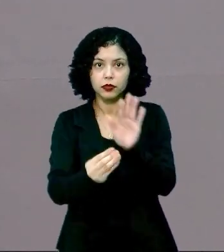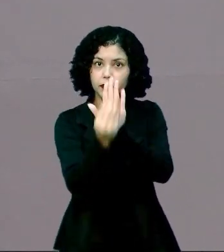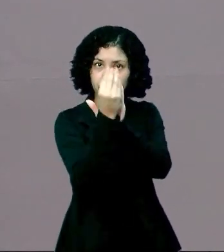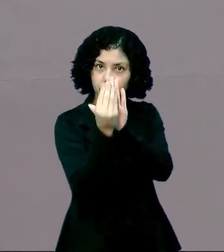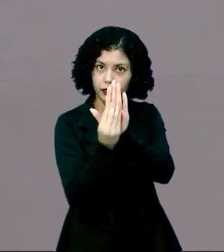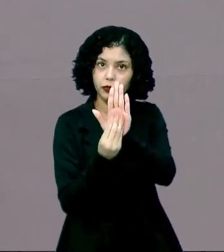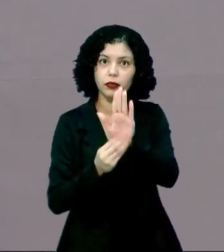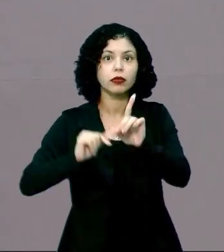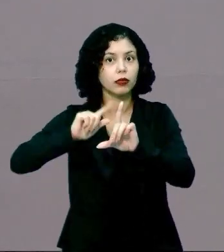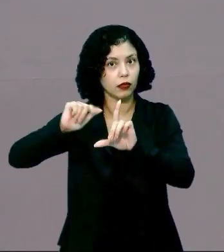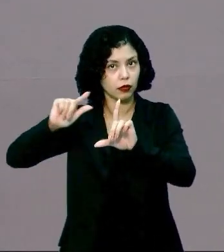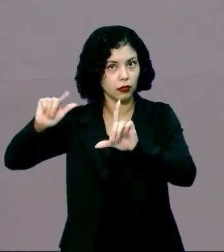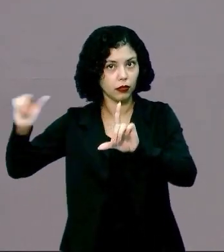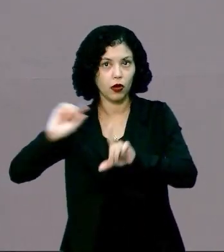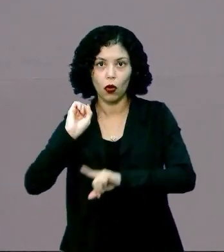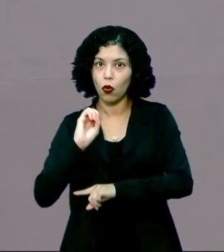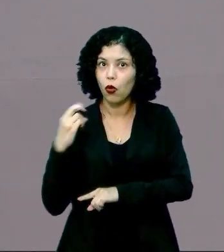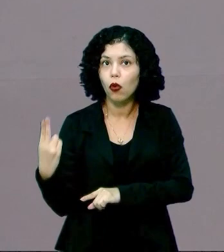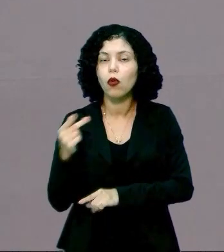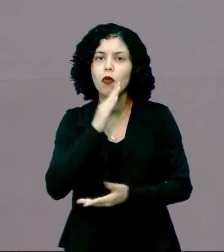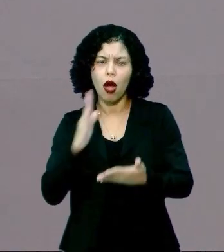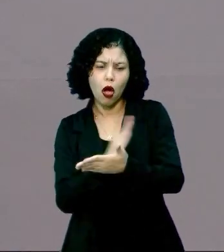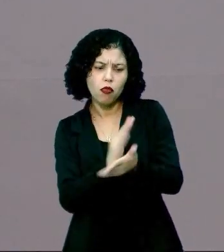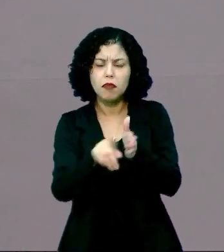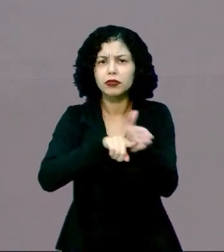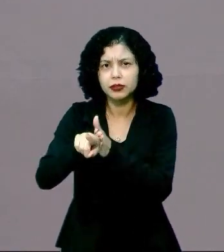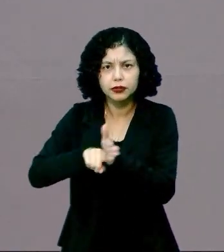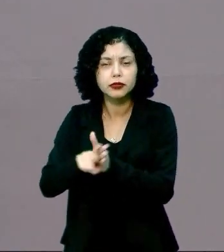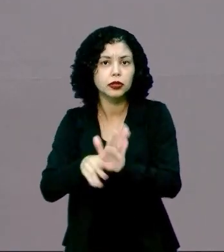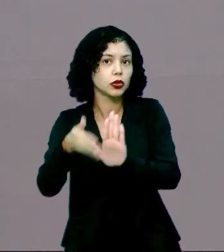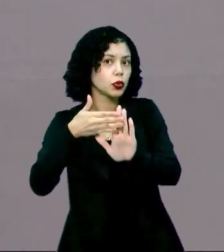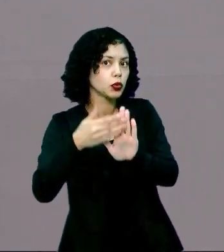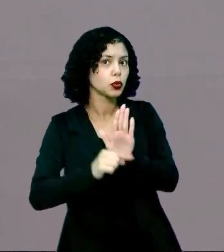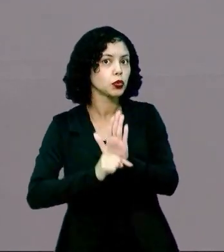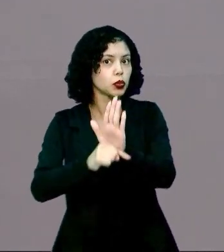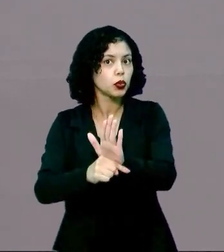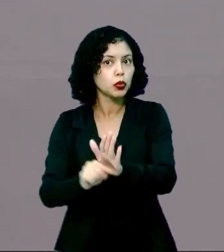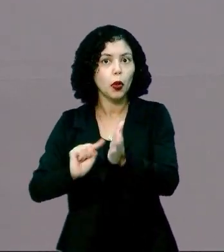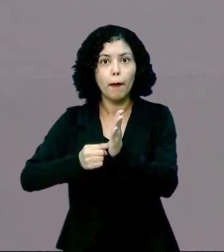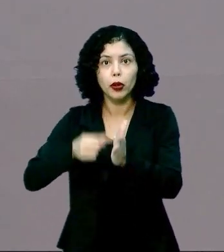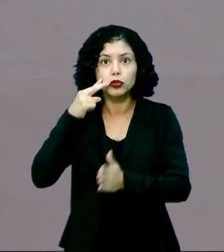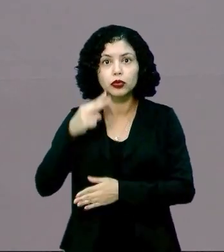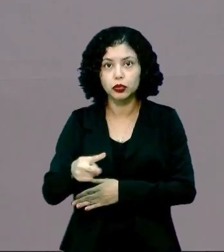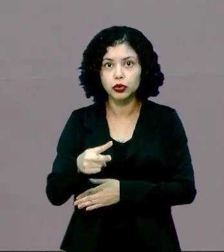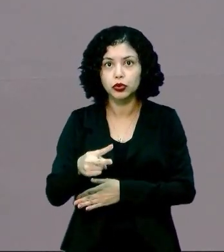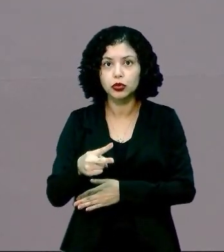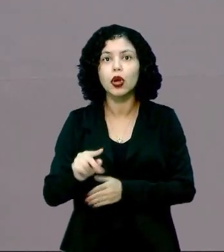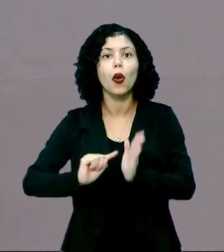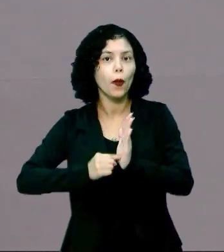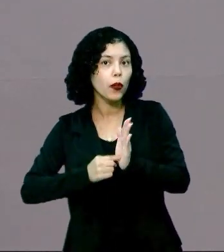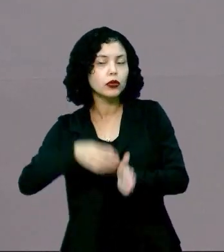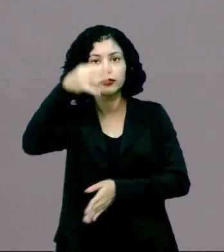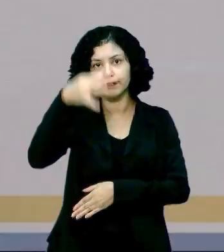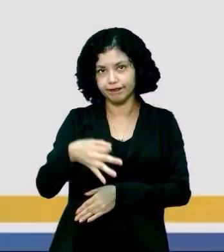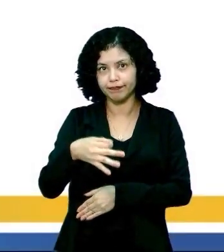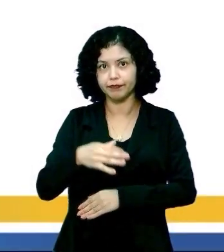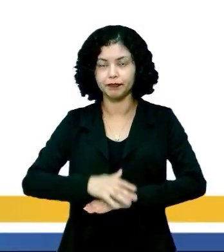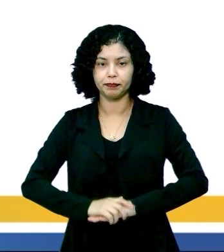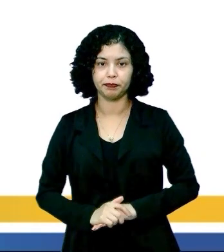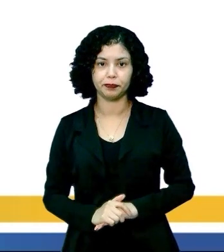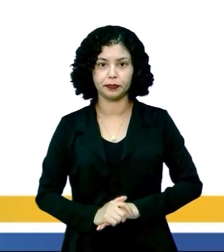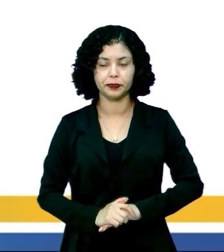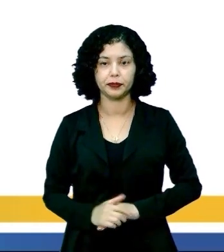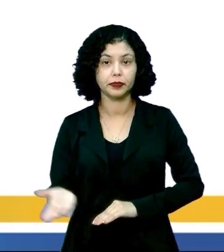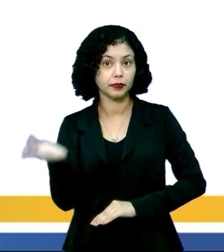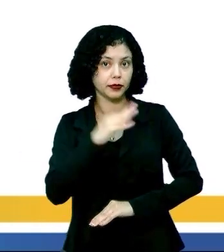dados estatísticos ou algum tipo de pesquisa que comprove que o nosso ponto de vista é o ponto de vista correto.